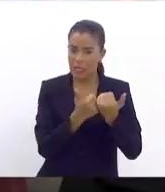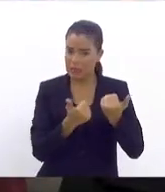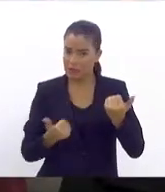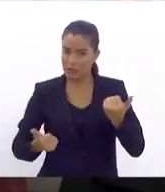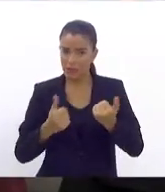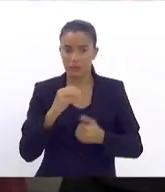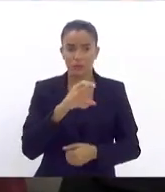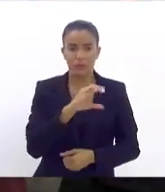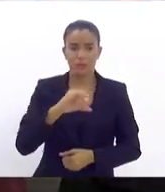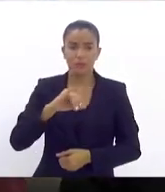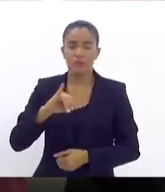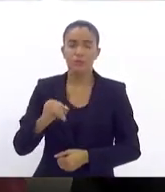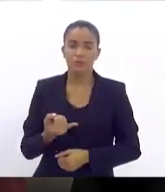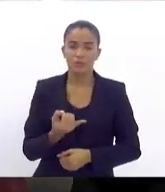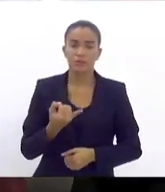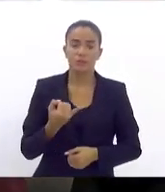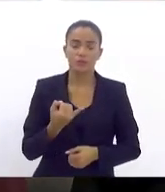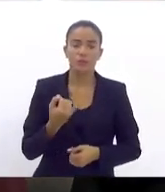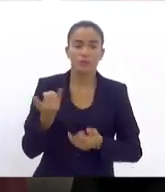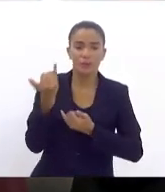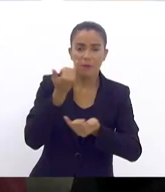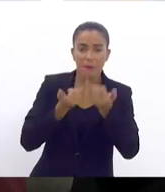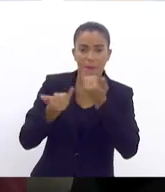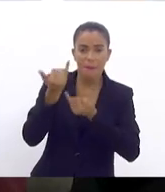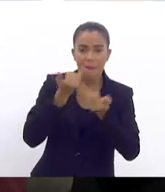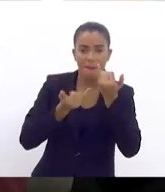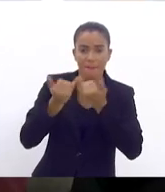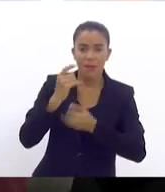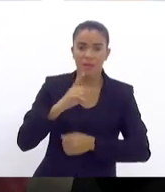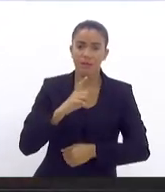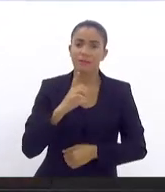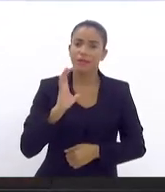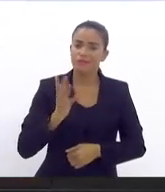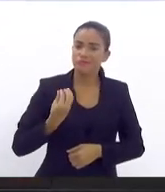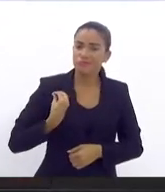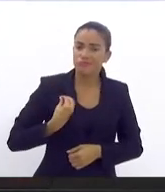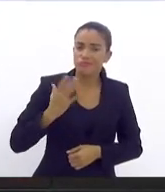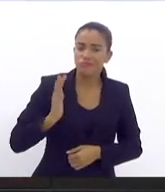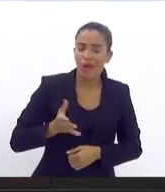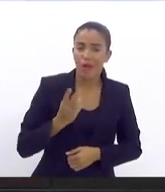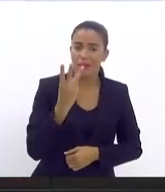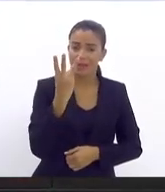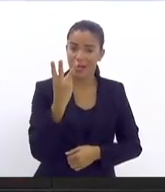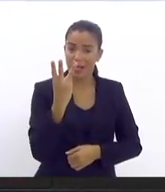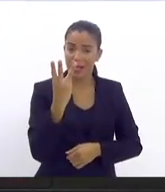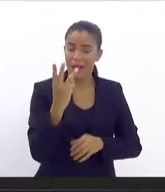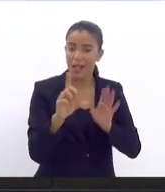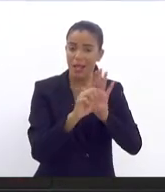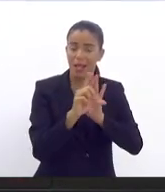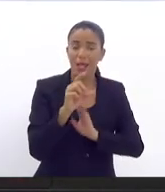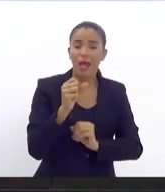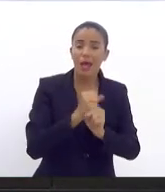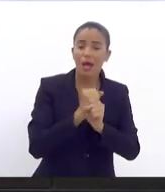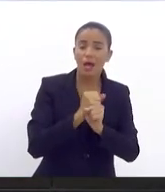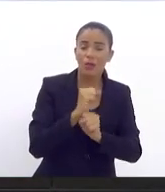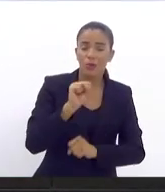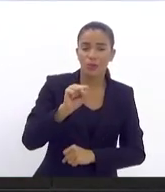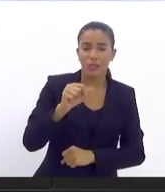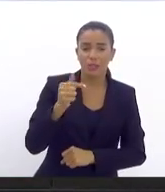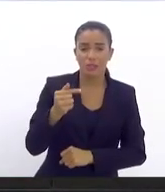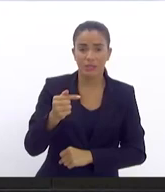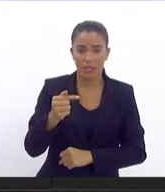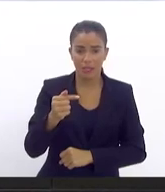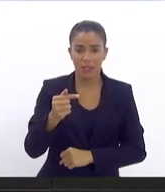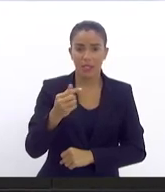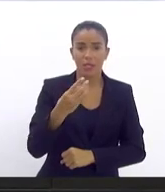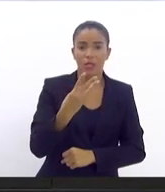está trazendo a informação de que tem três leis, na verdade, uma de 87, uma de 2019 e uma de